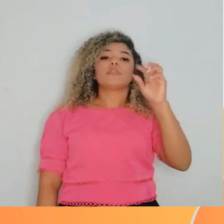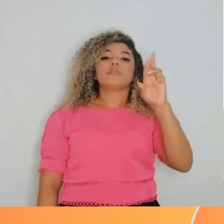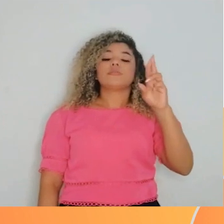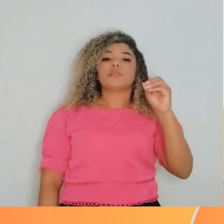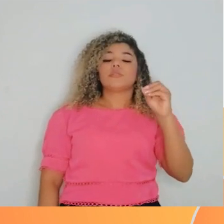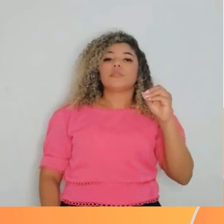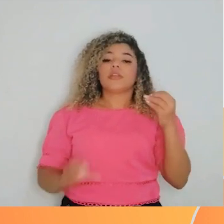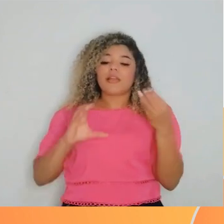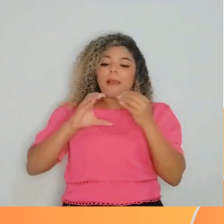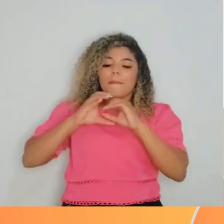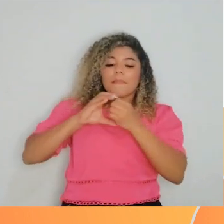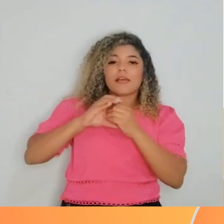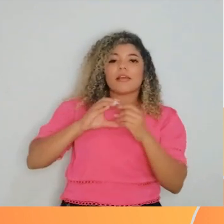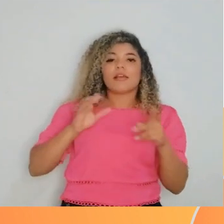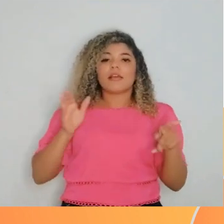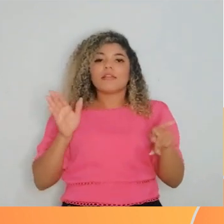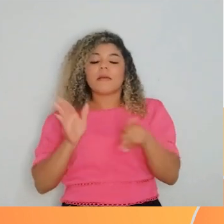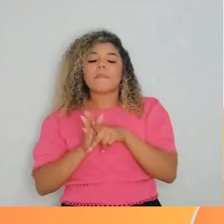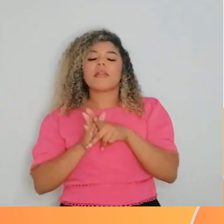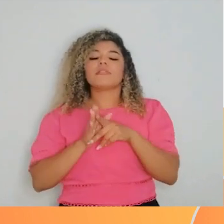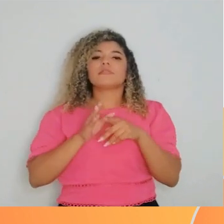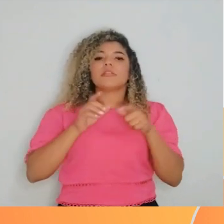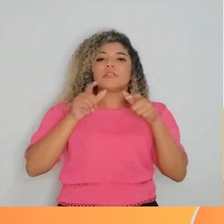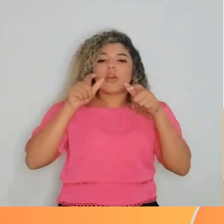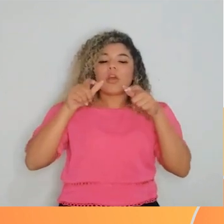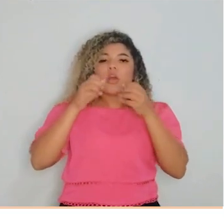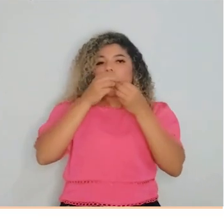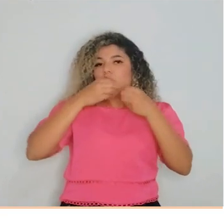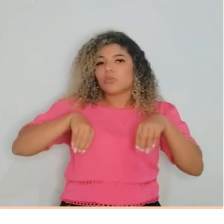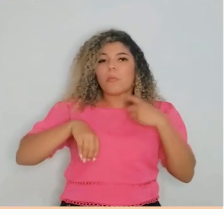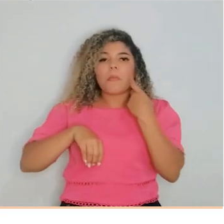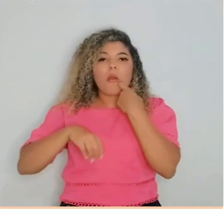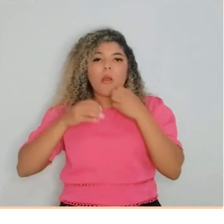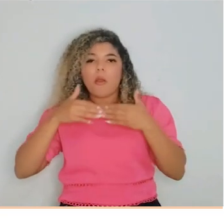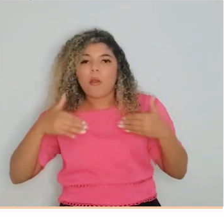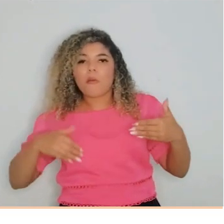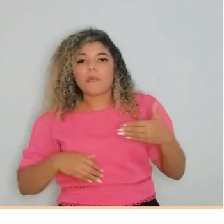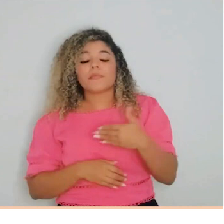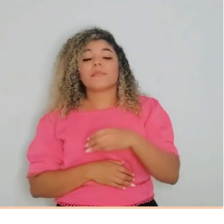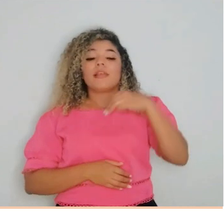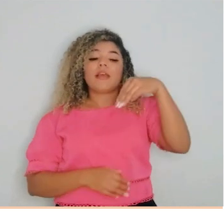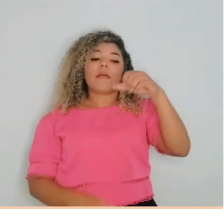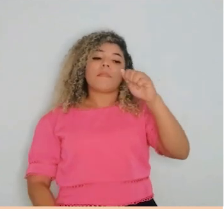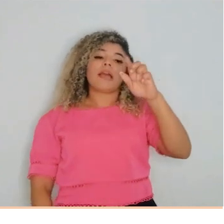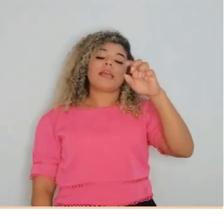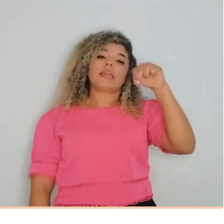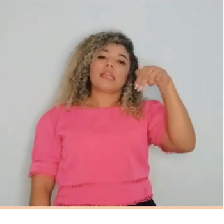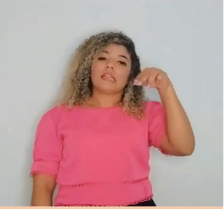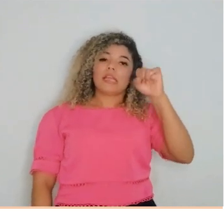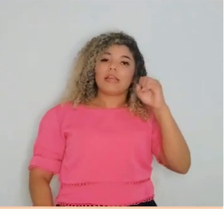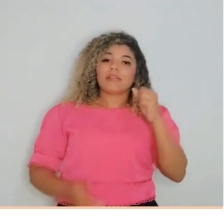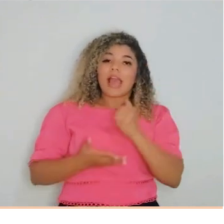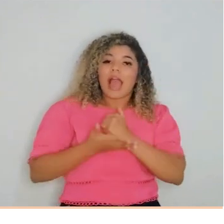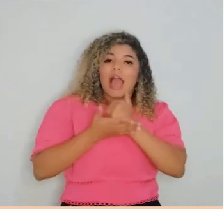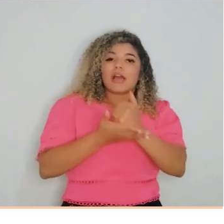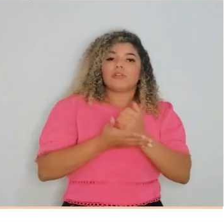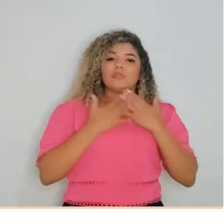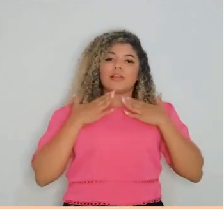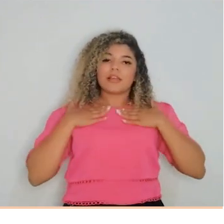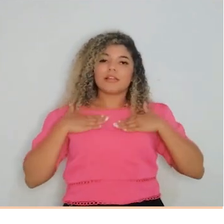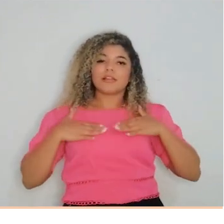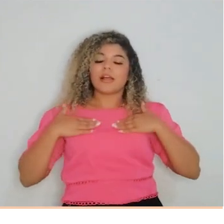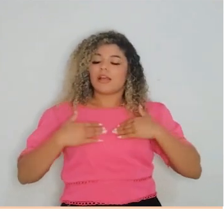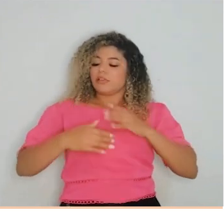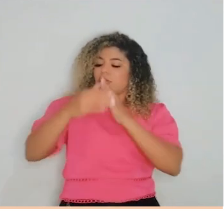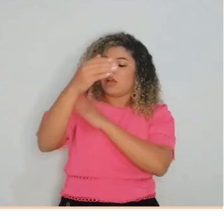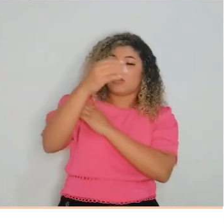nossas células, está presente nos ovos, no salmão. Magnésio, auxilia no mecanismo de relaxamento muscular, está presente